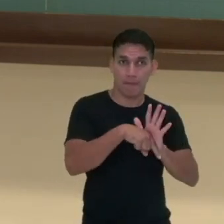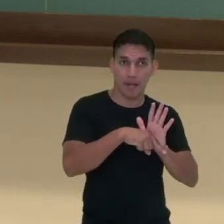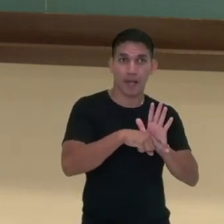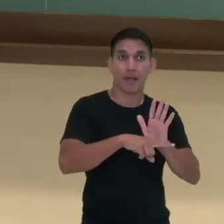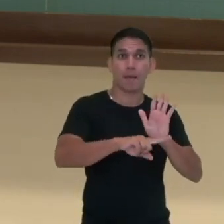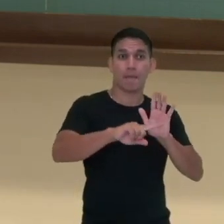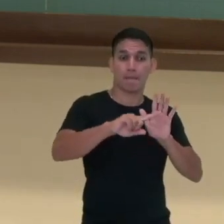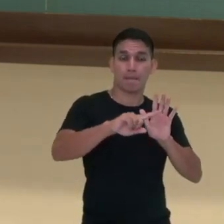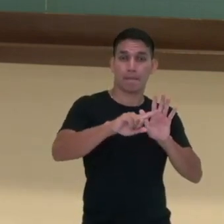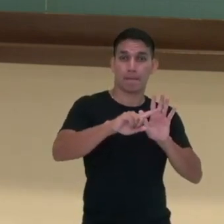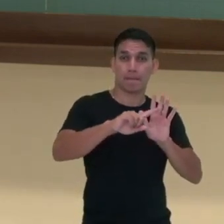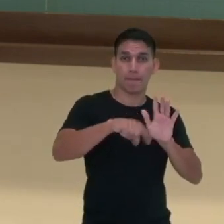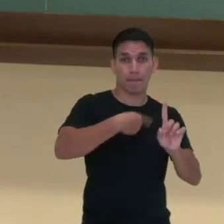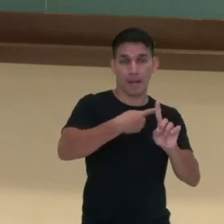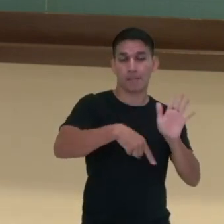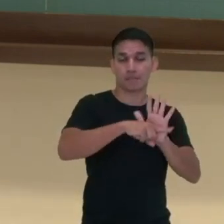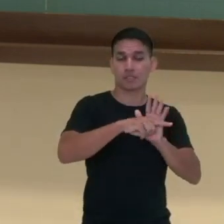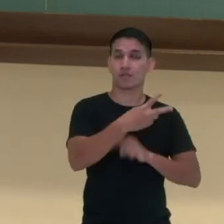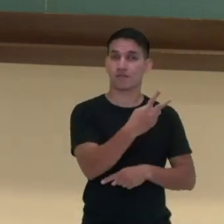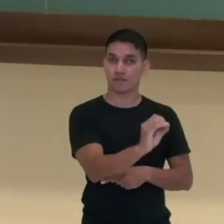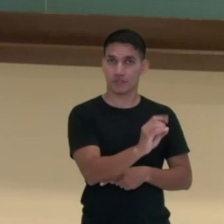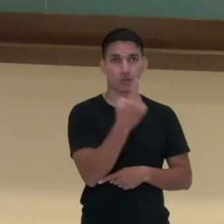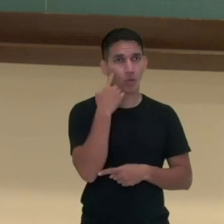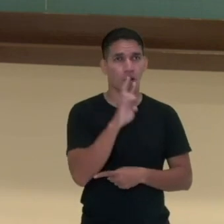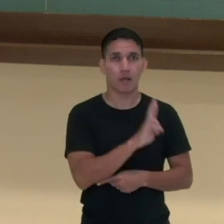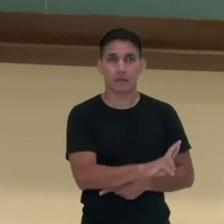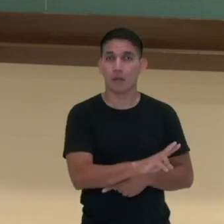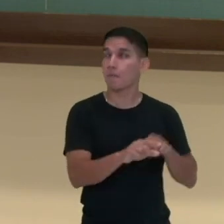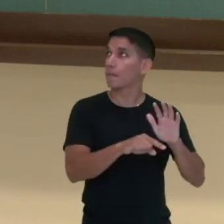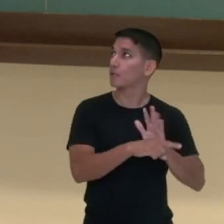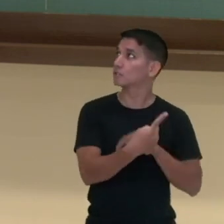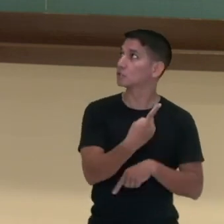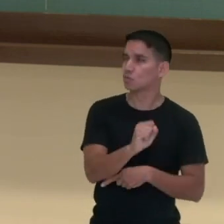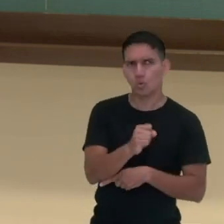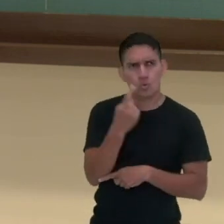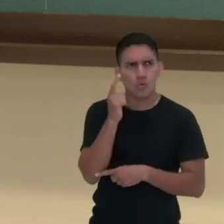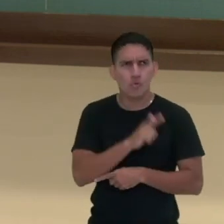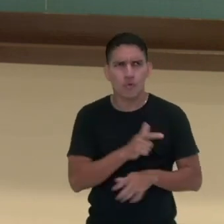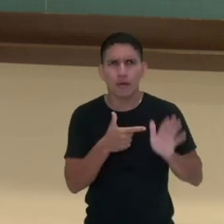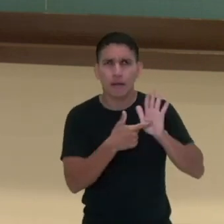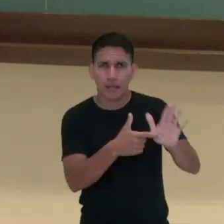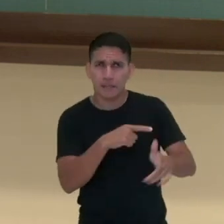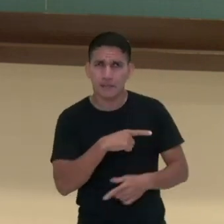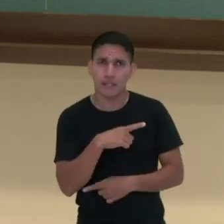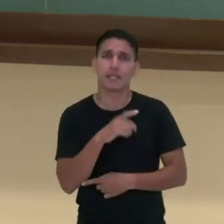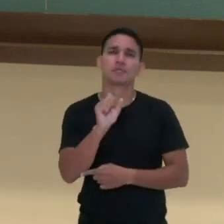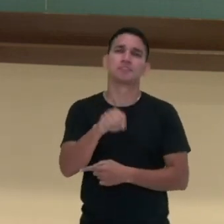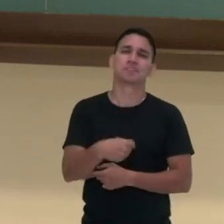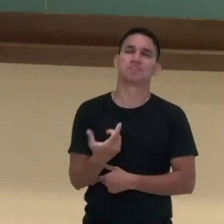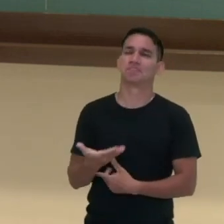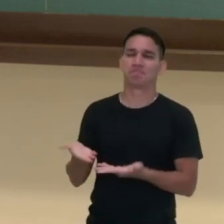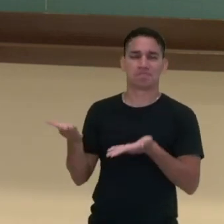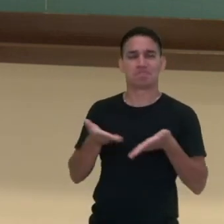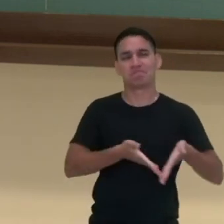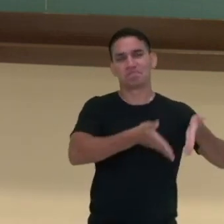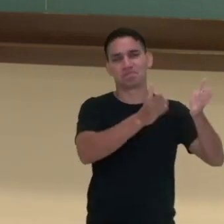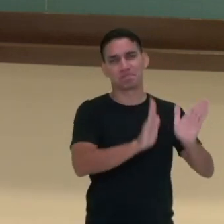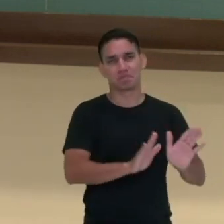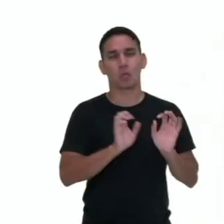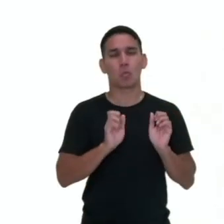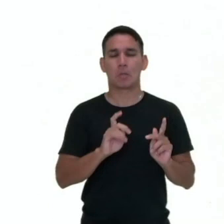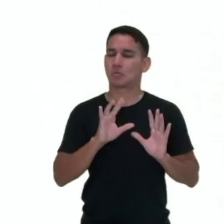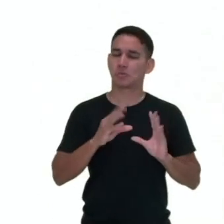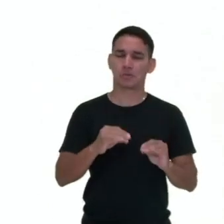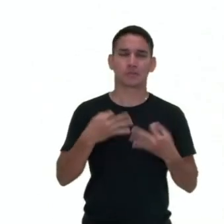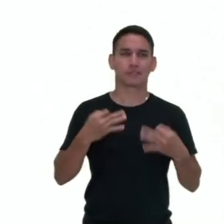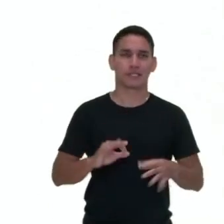mais menos 20, menos 18. Deu a matriz que eu falei que ia dar? A matriz resultante 1 por 1? Sim, professora, deu. Então, tudo certo.